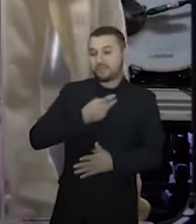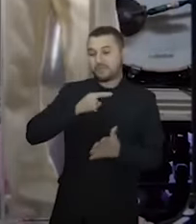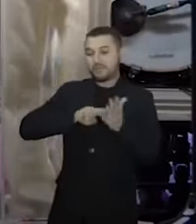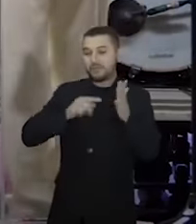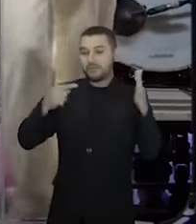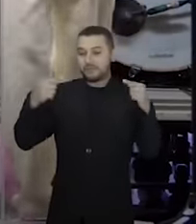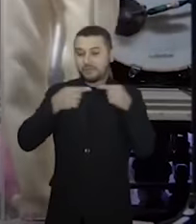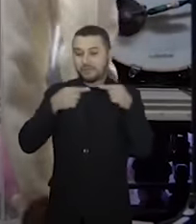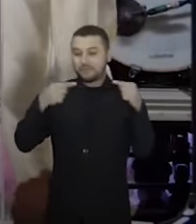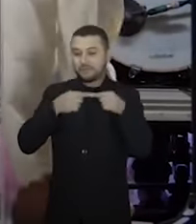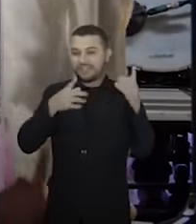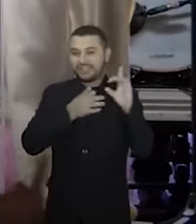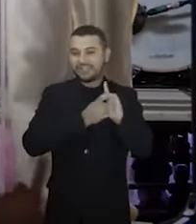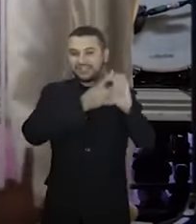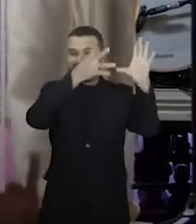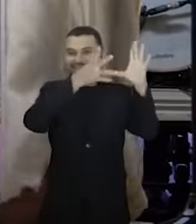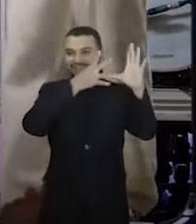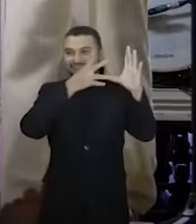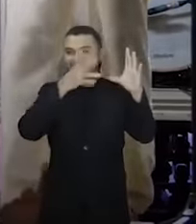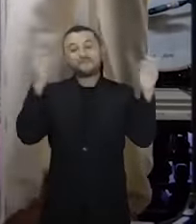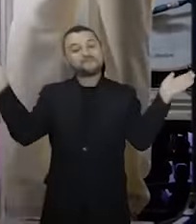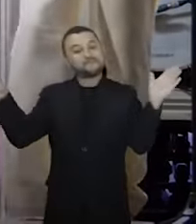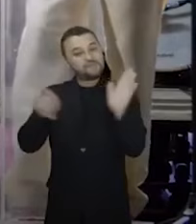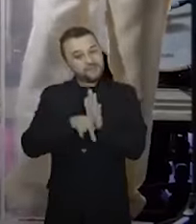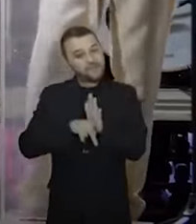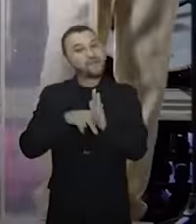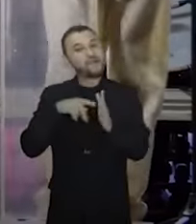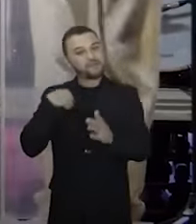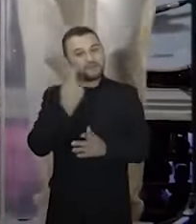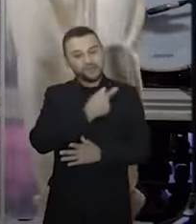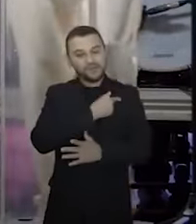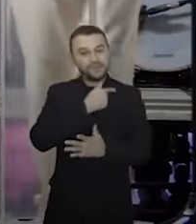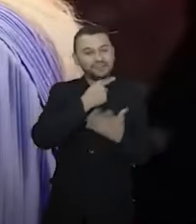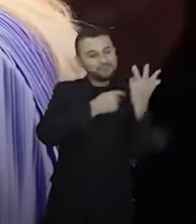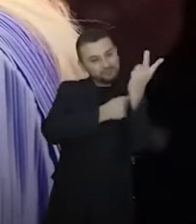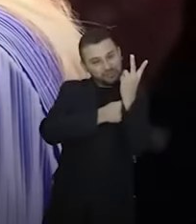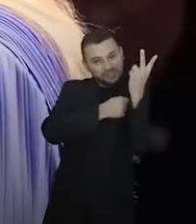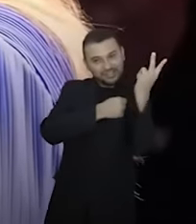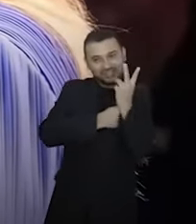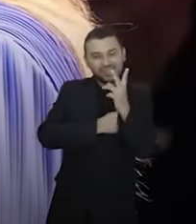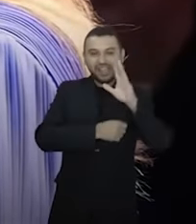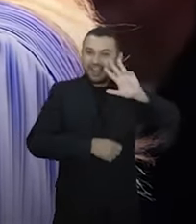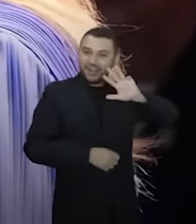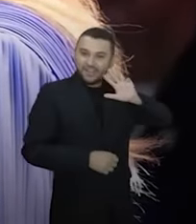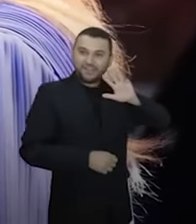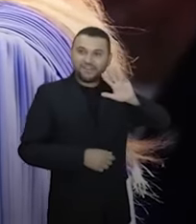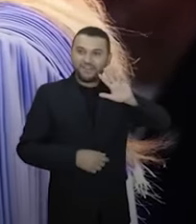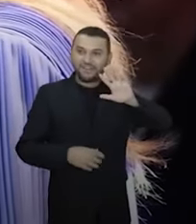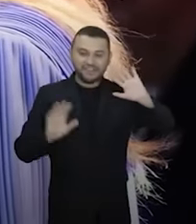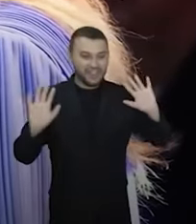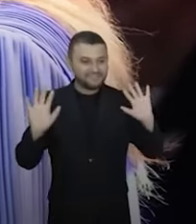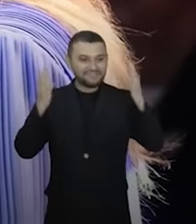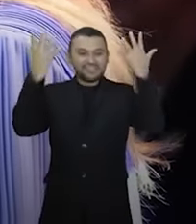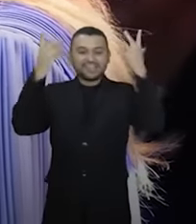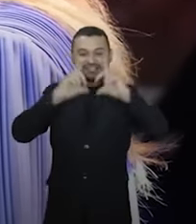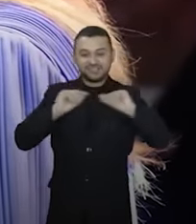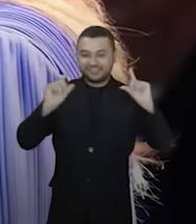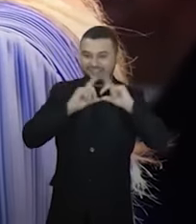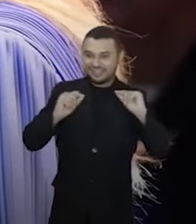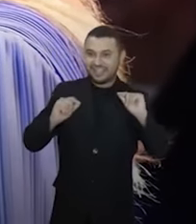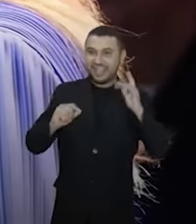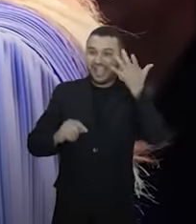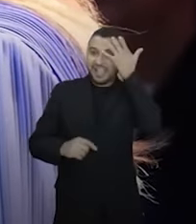democracia, escudo que a todos cobre. Lula, hoje é festa em Brasília, mas amanhã